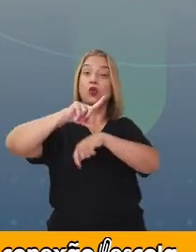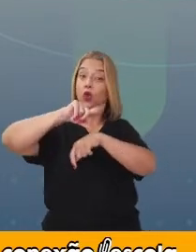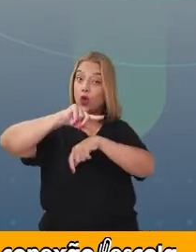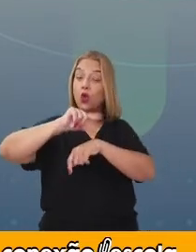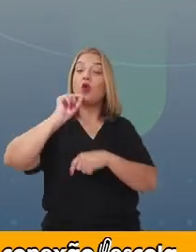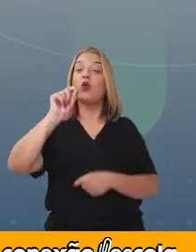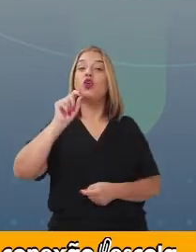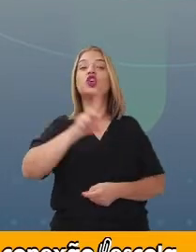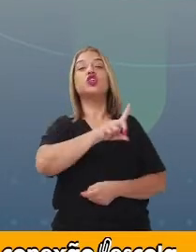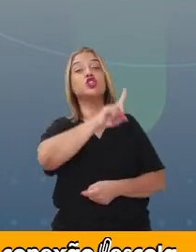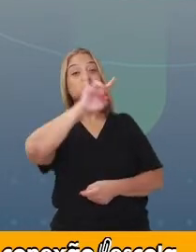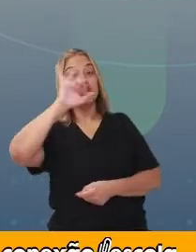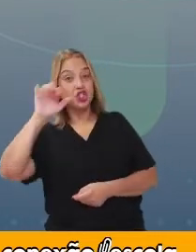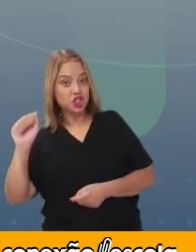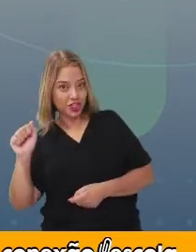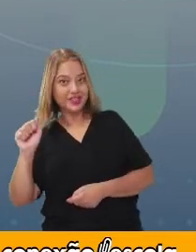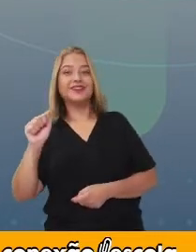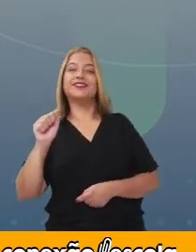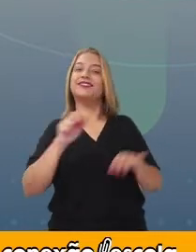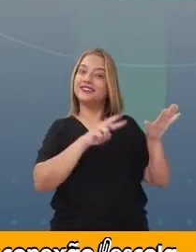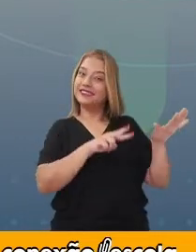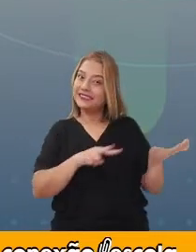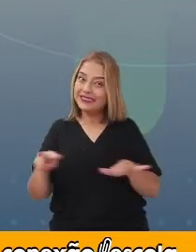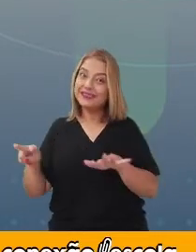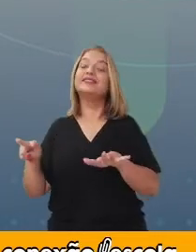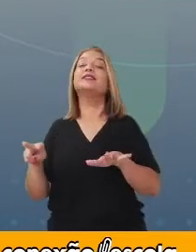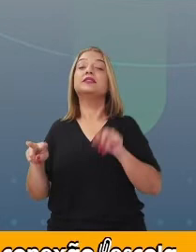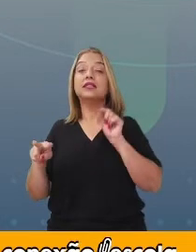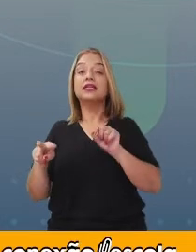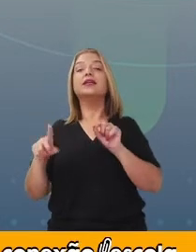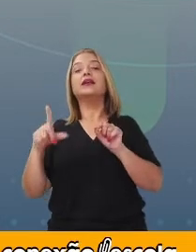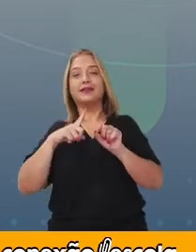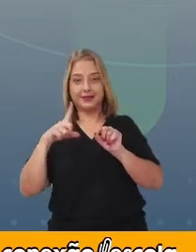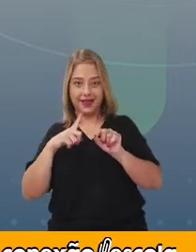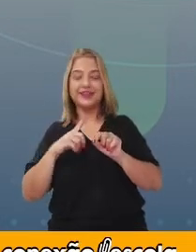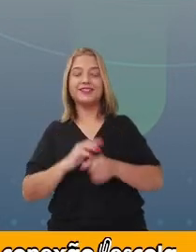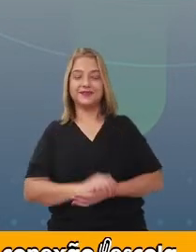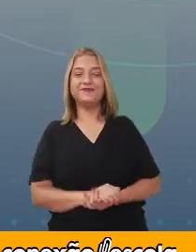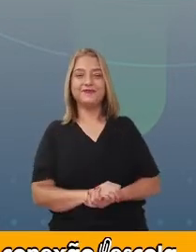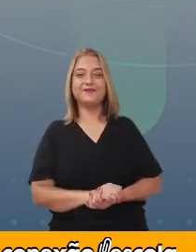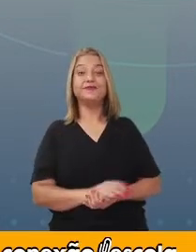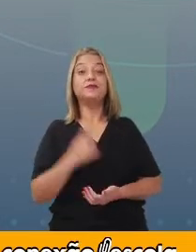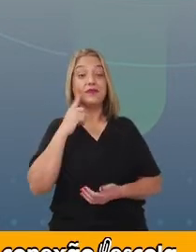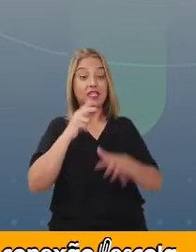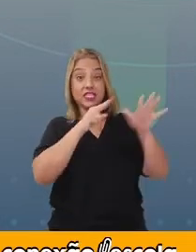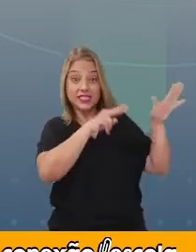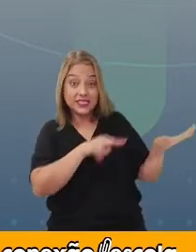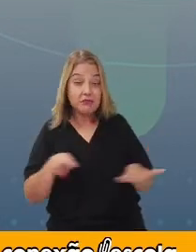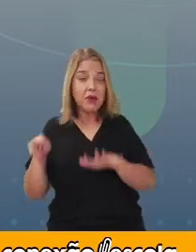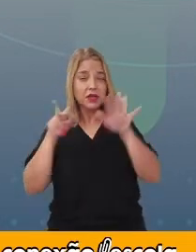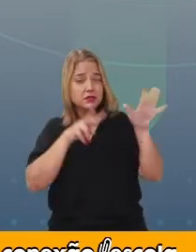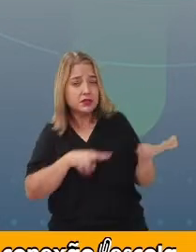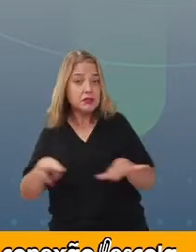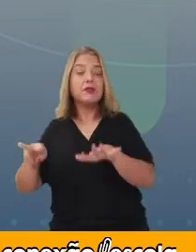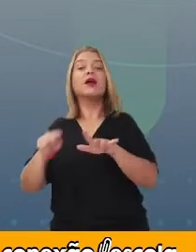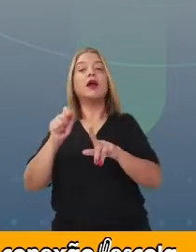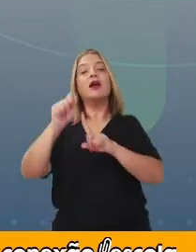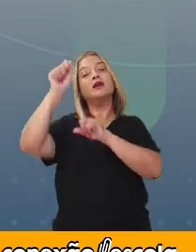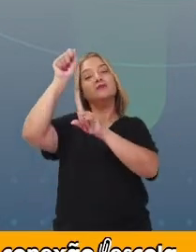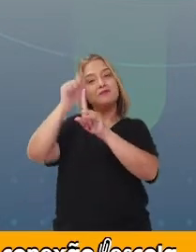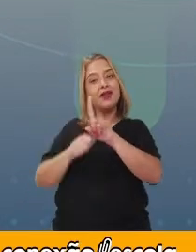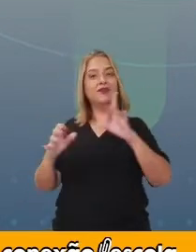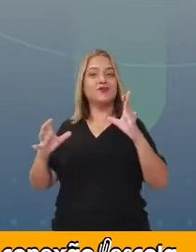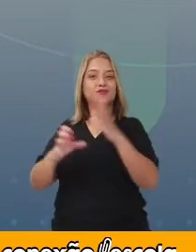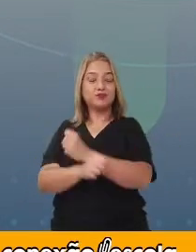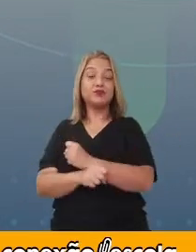compõem os dias. E esses dias compõem semanas. As semanas compõem os